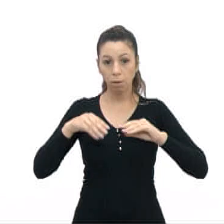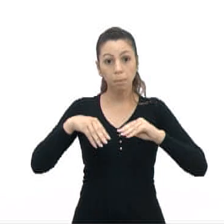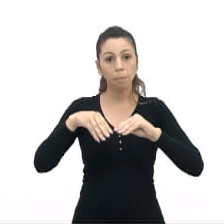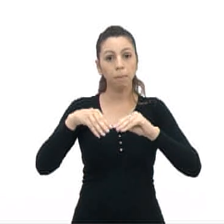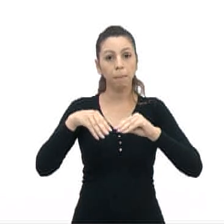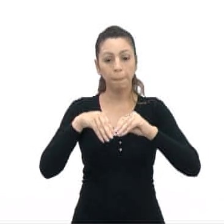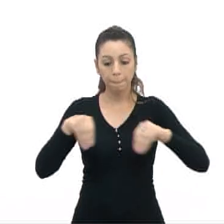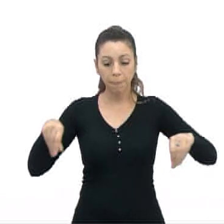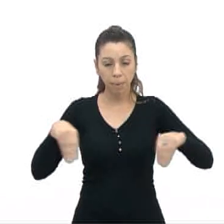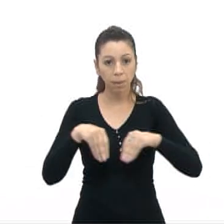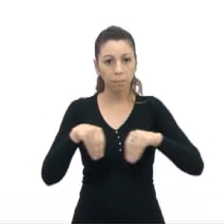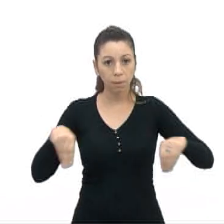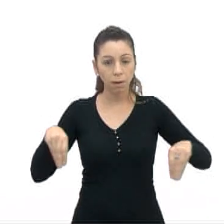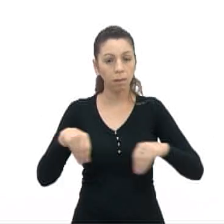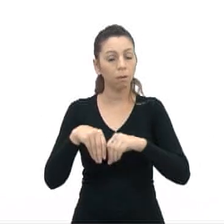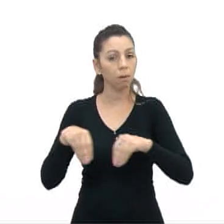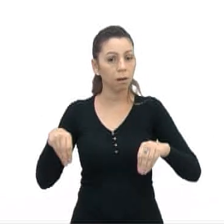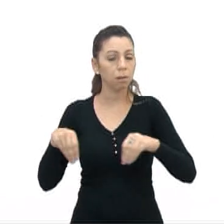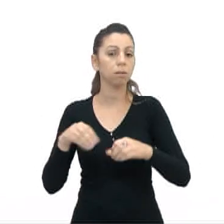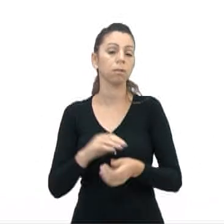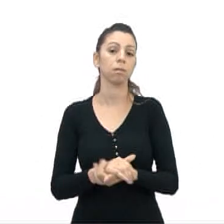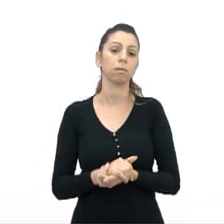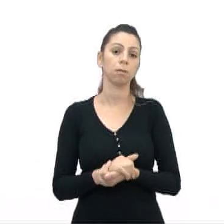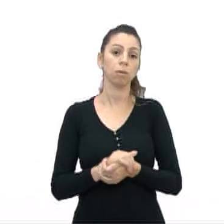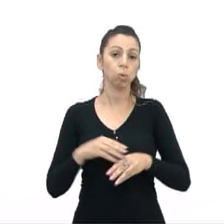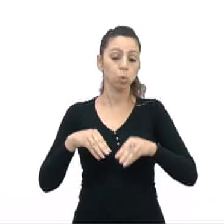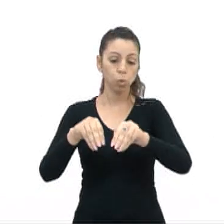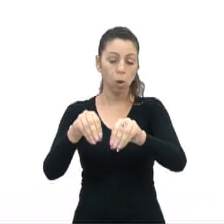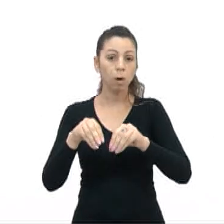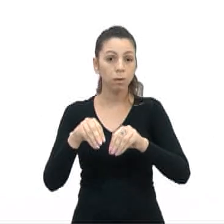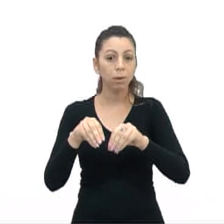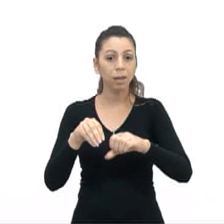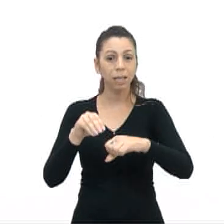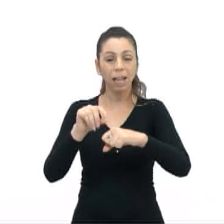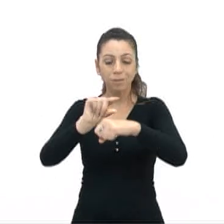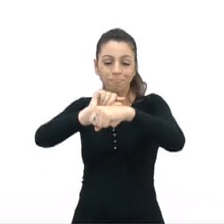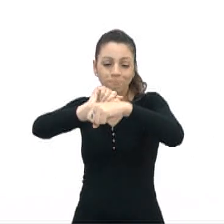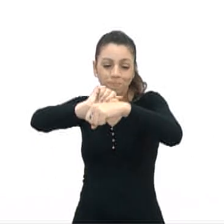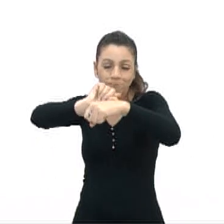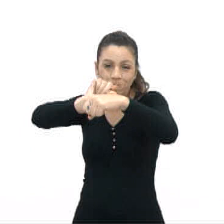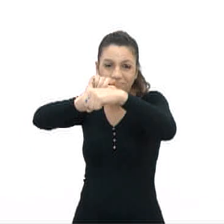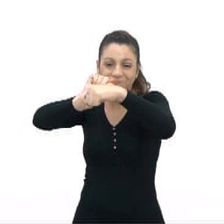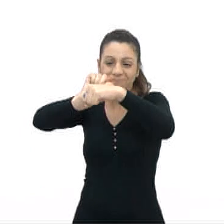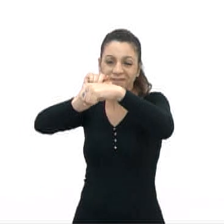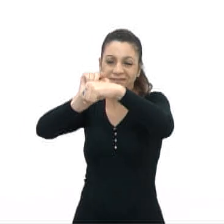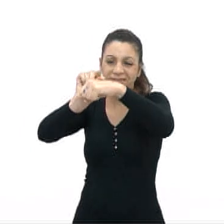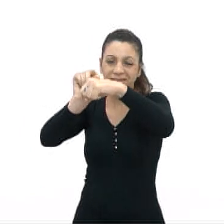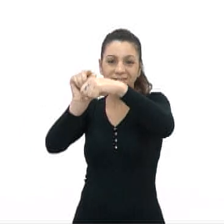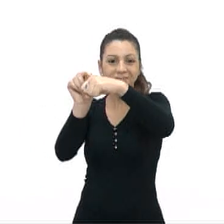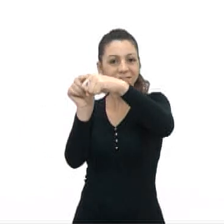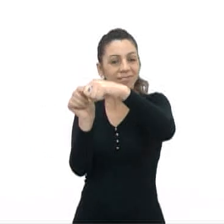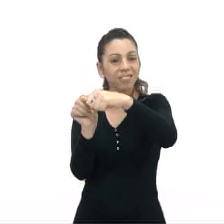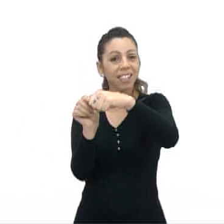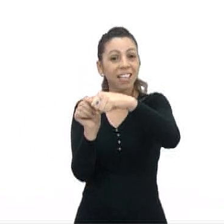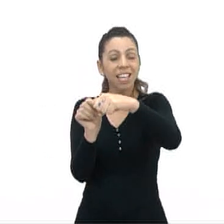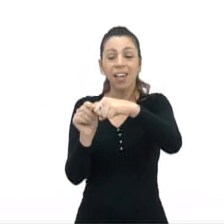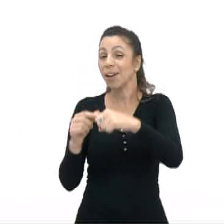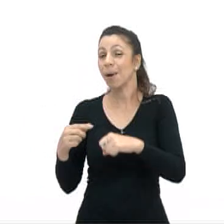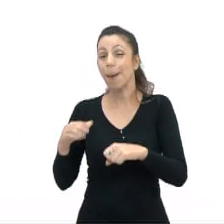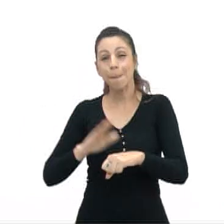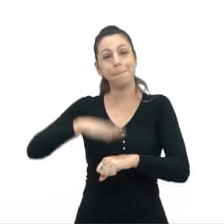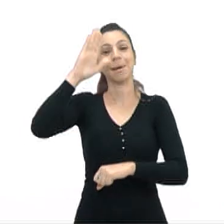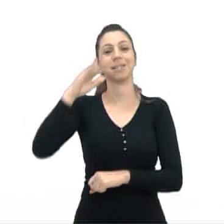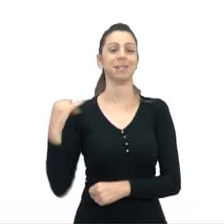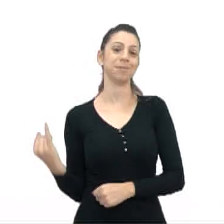rochas solidificadas, e a mais fina. E é também importante que possui a vida,